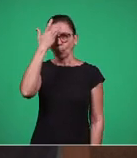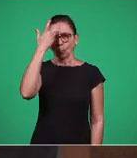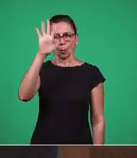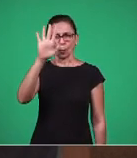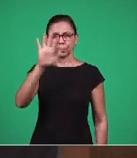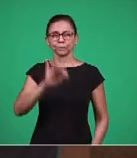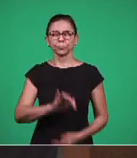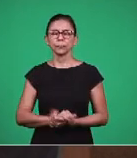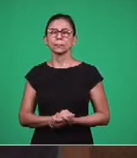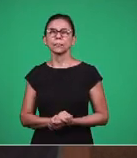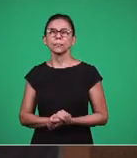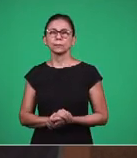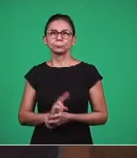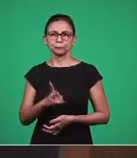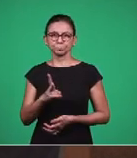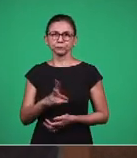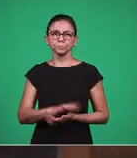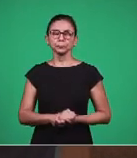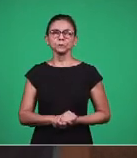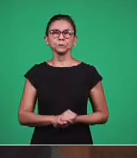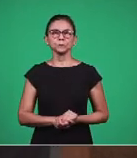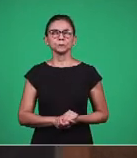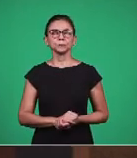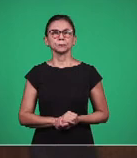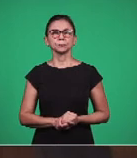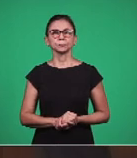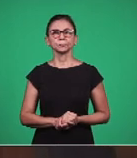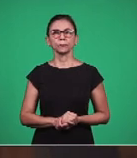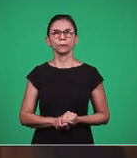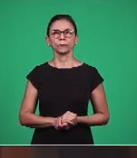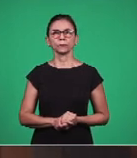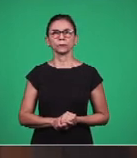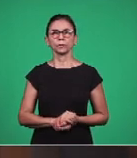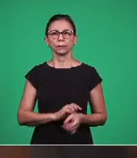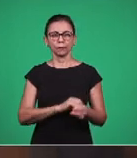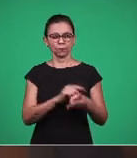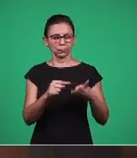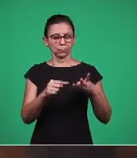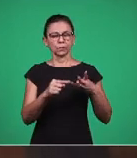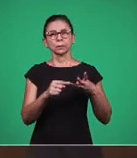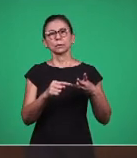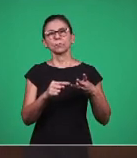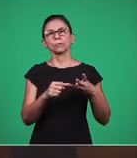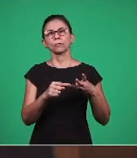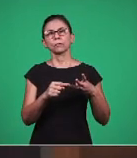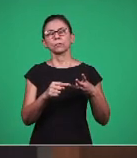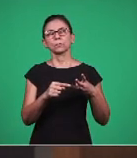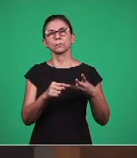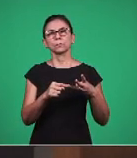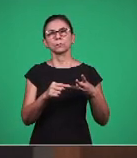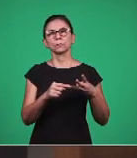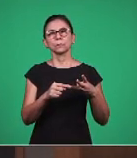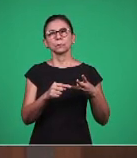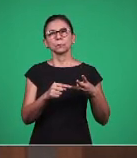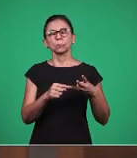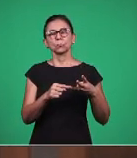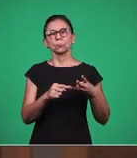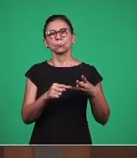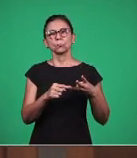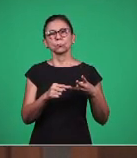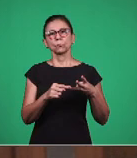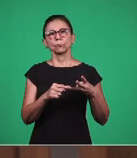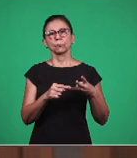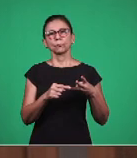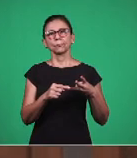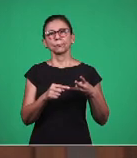Agora vamos lá. No terceiro, aqui nós temos a irmã Letícia, está aqui